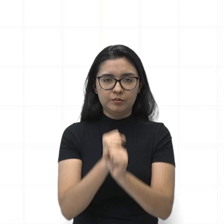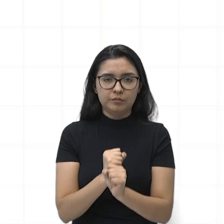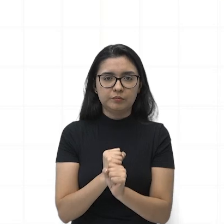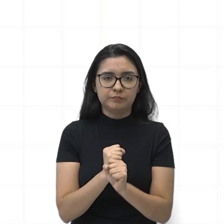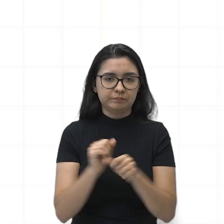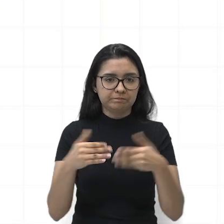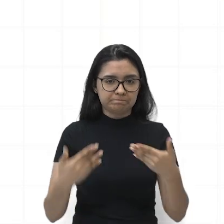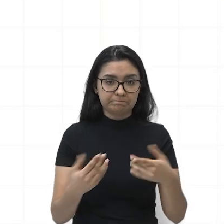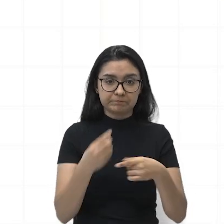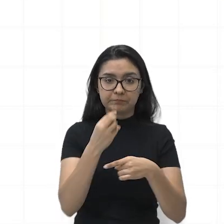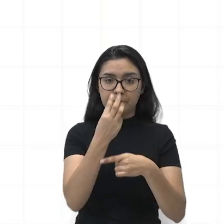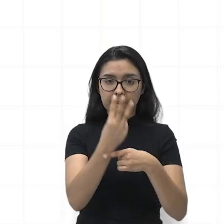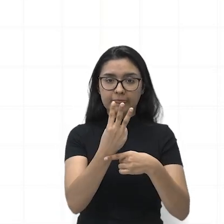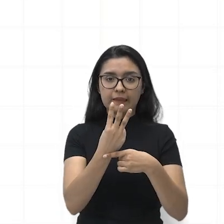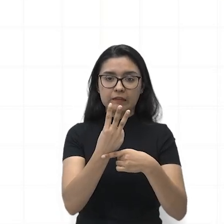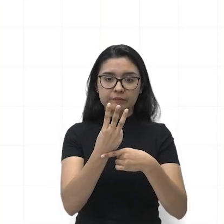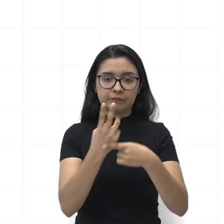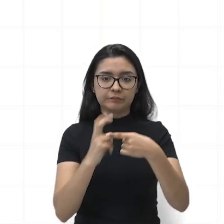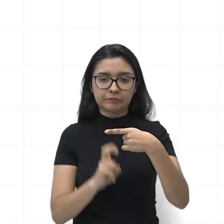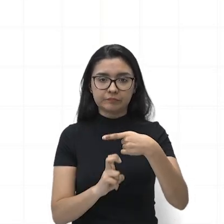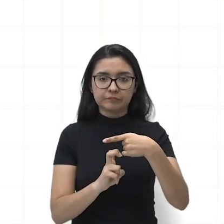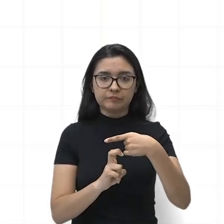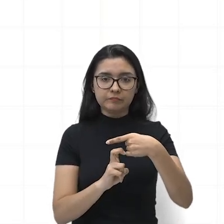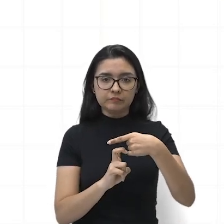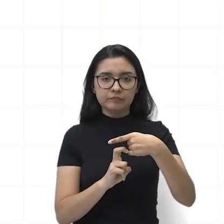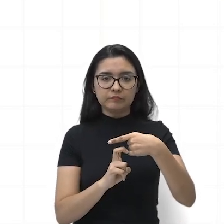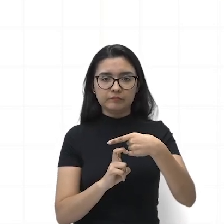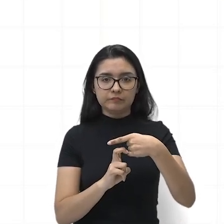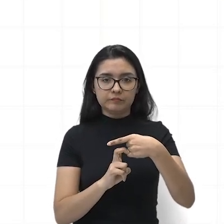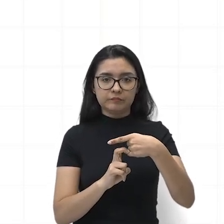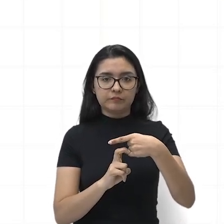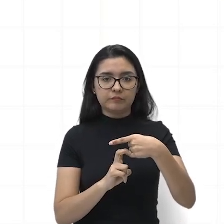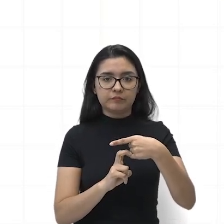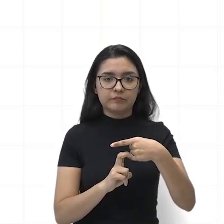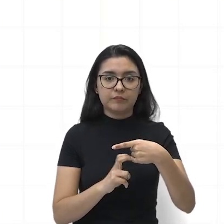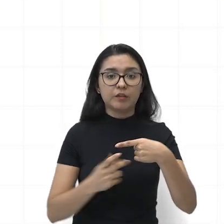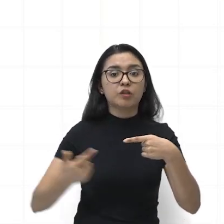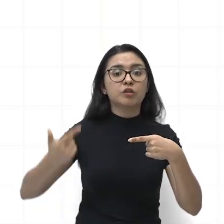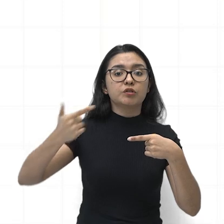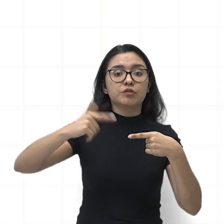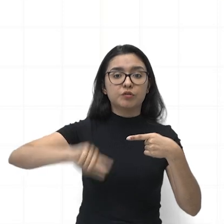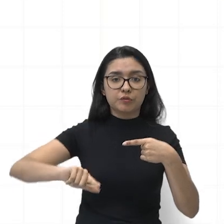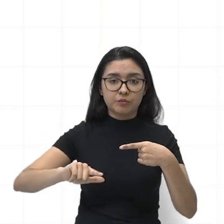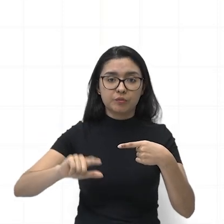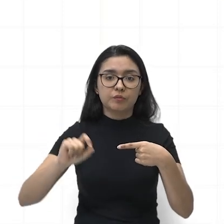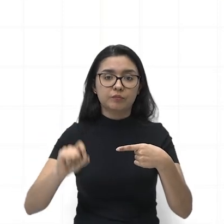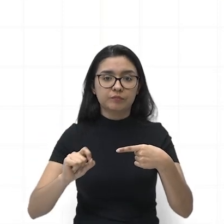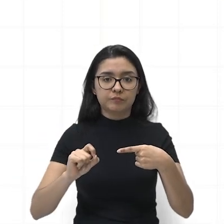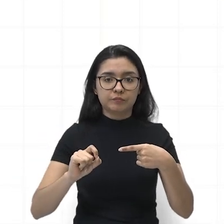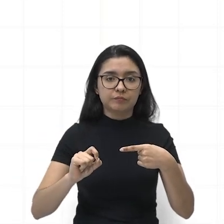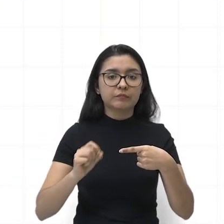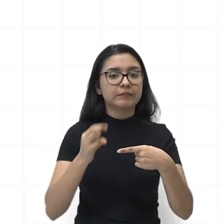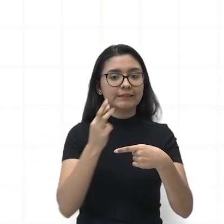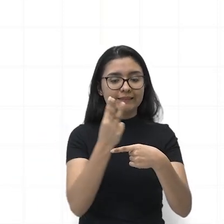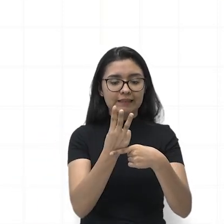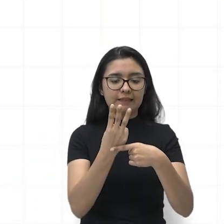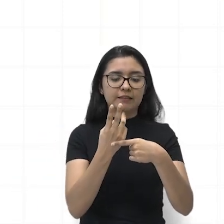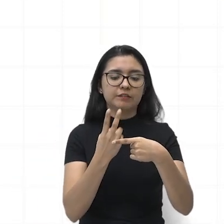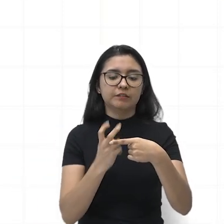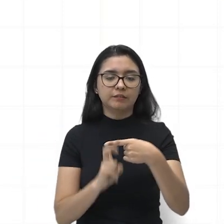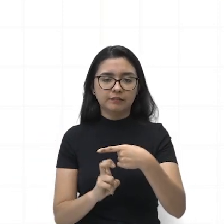aqui o 3/5, certo? Repete a primeira fração, que no caso é